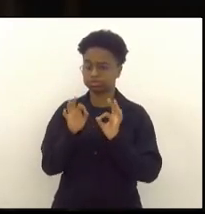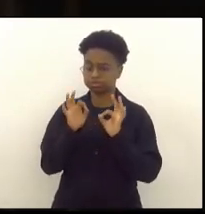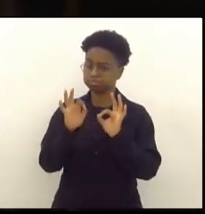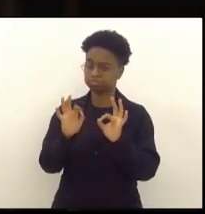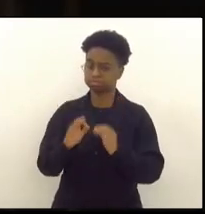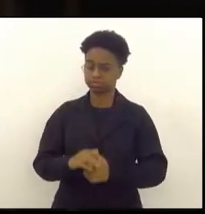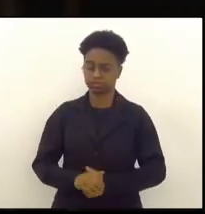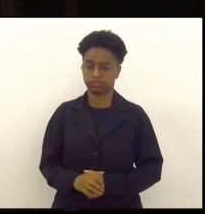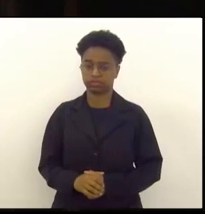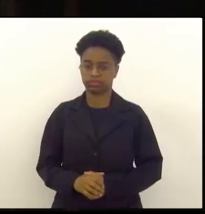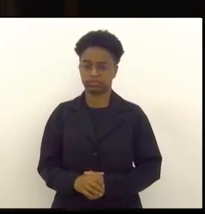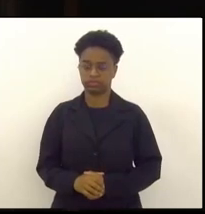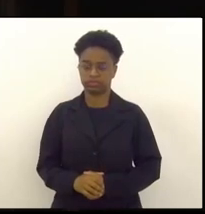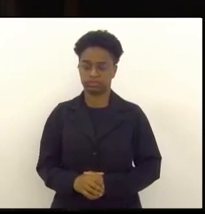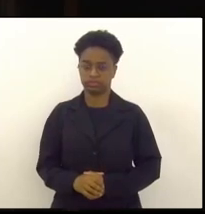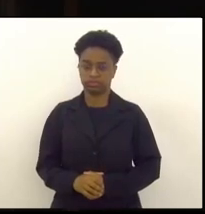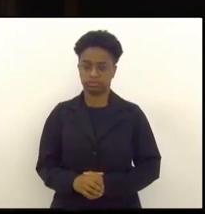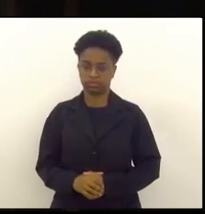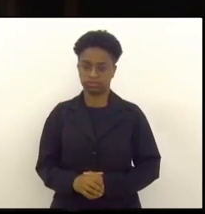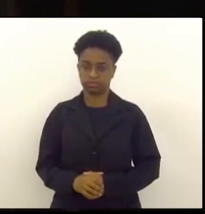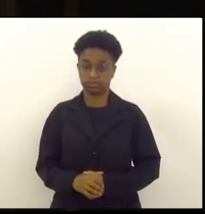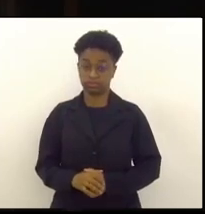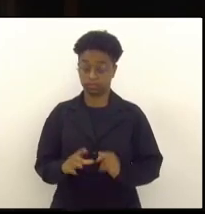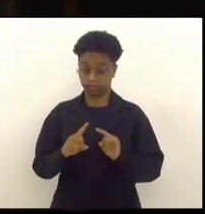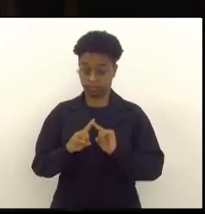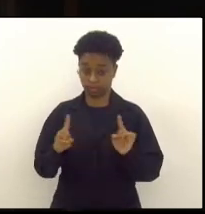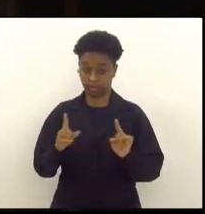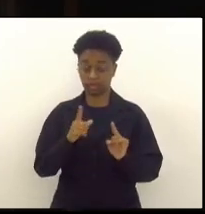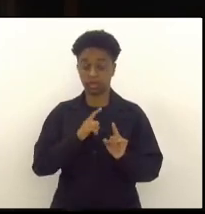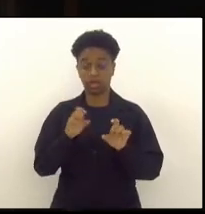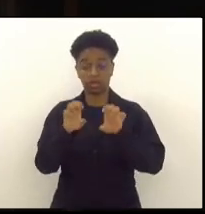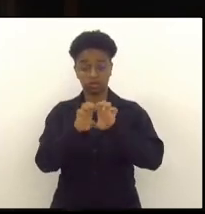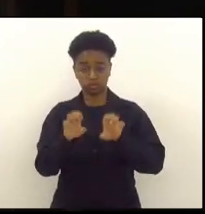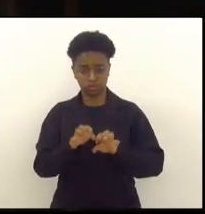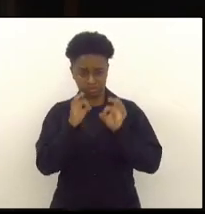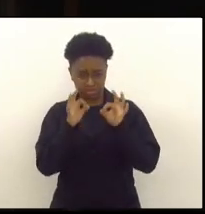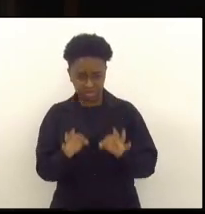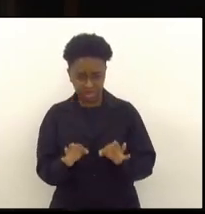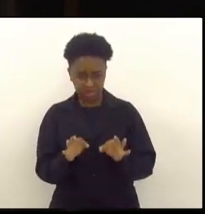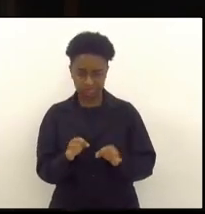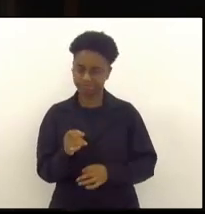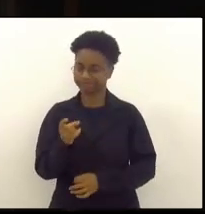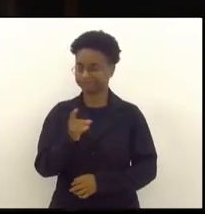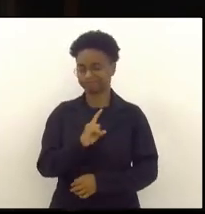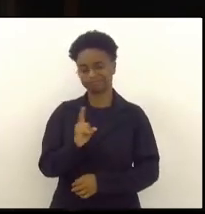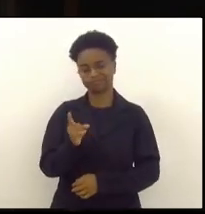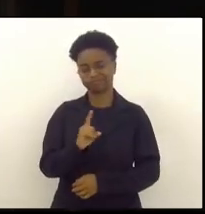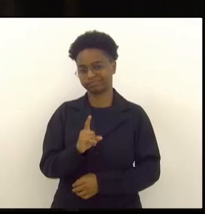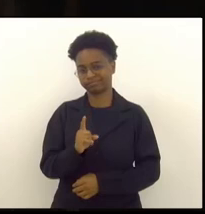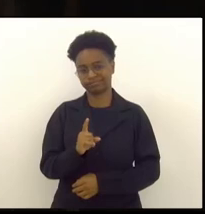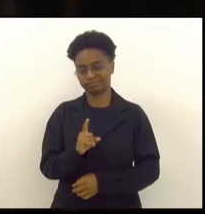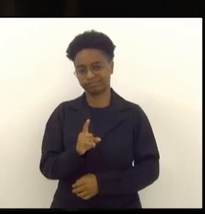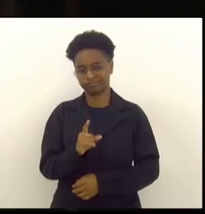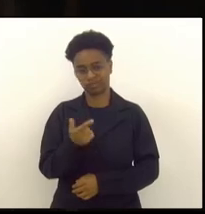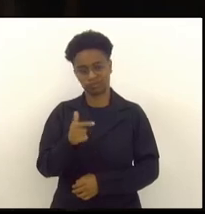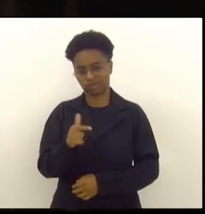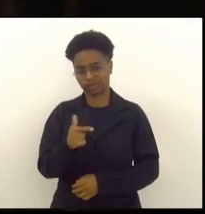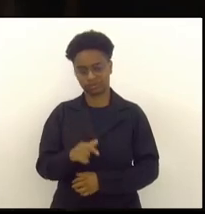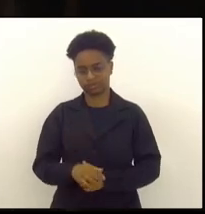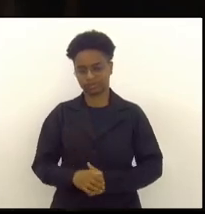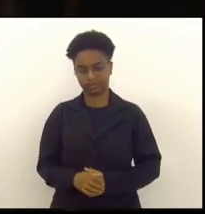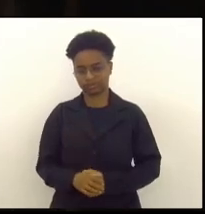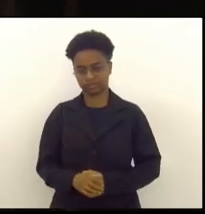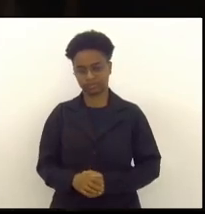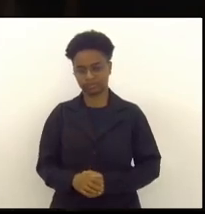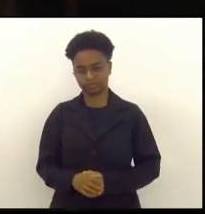Fins nobres. Mas nós temos a estrutura ideal para isso? Não. Não temos.